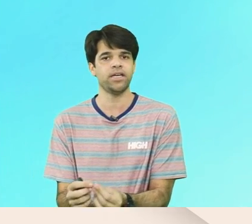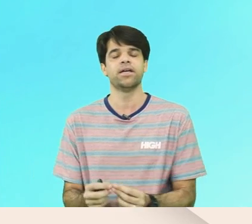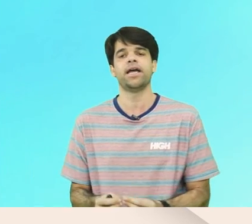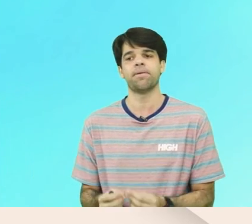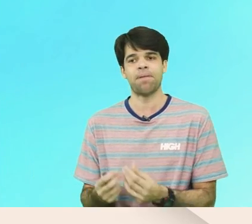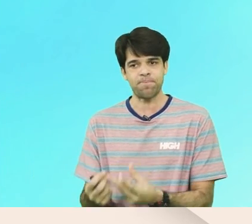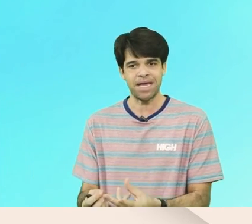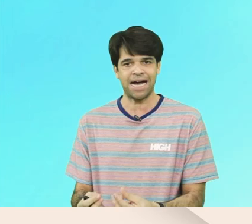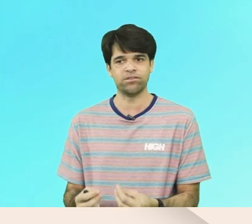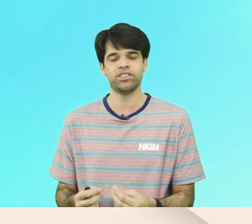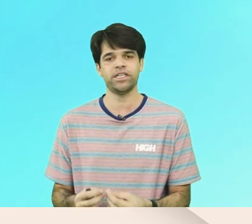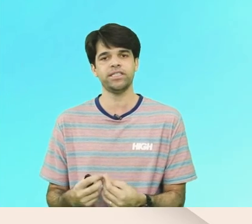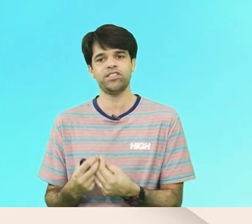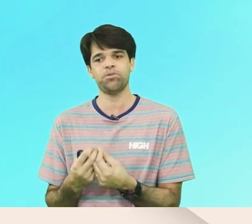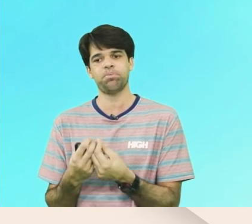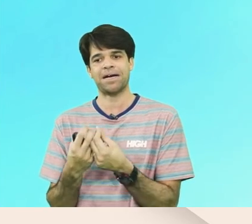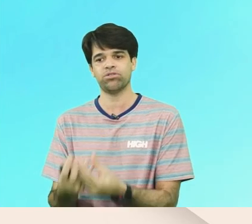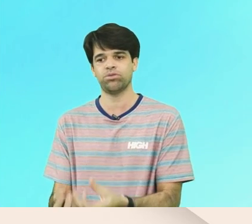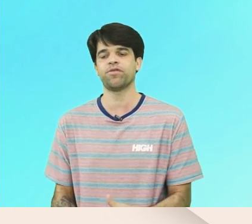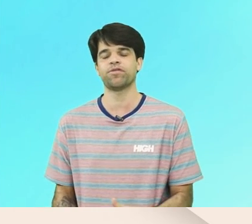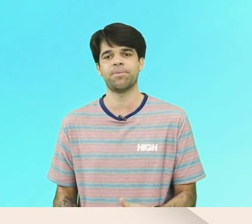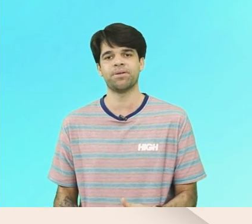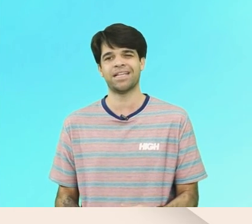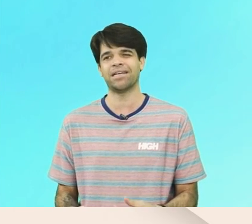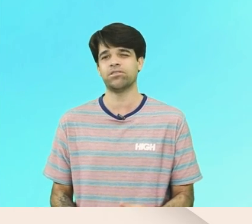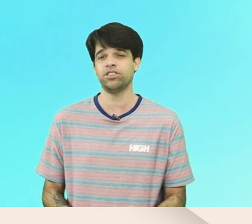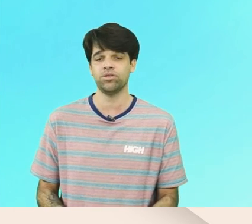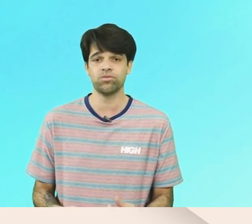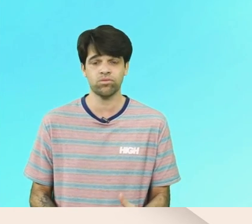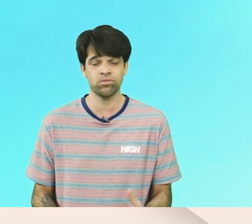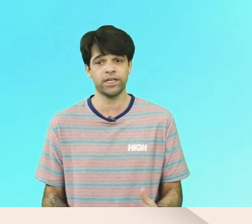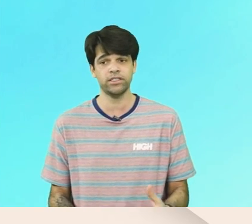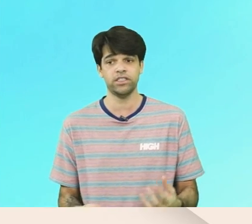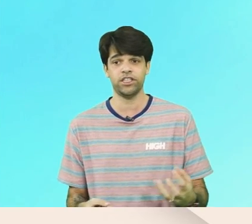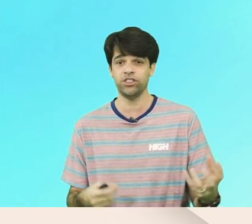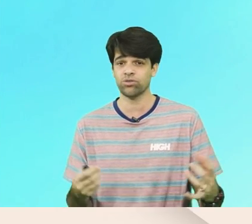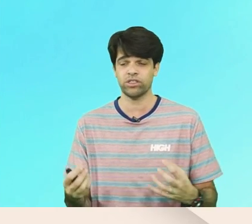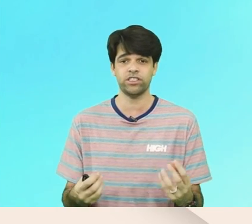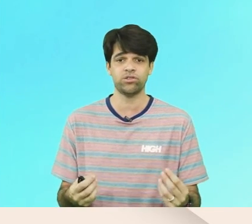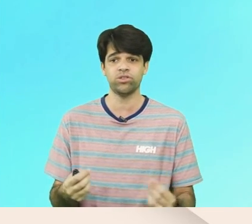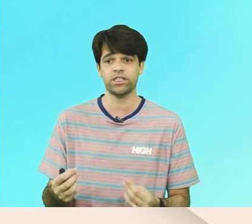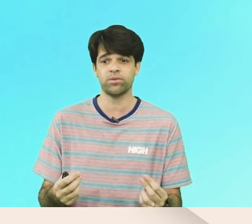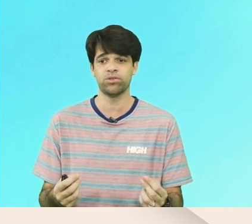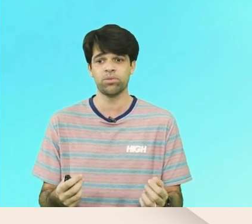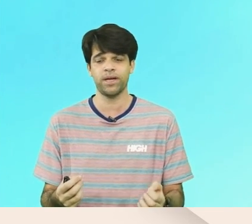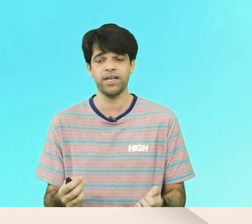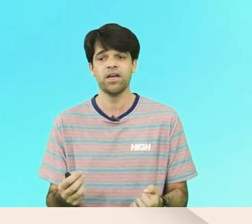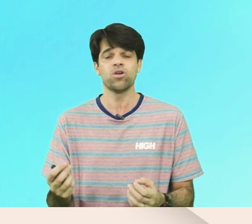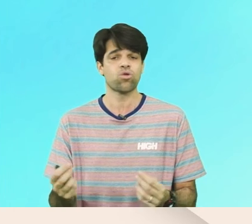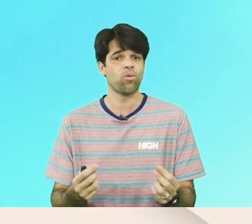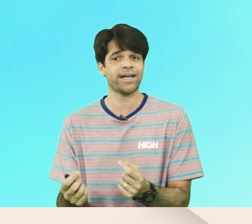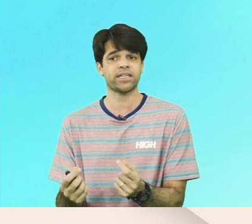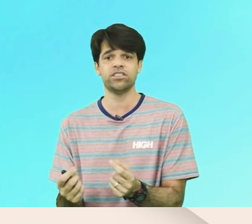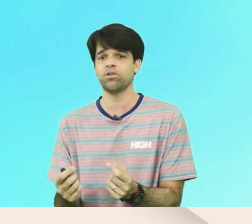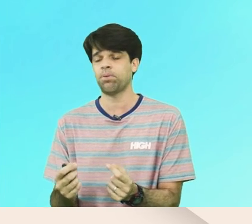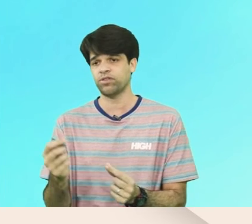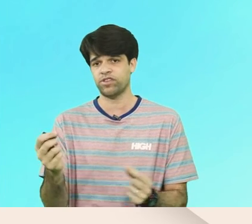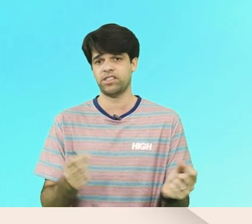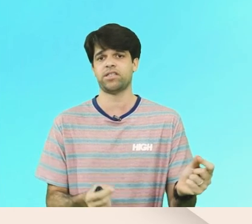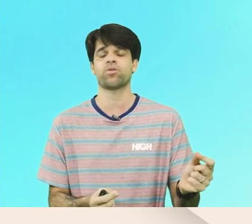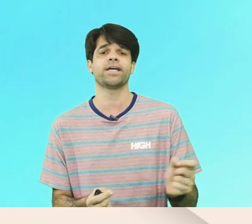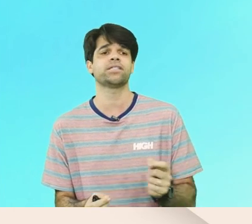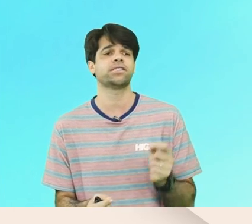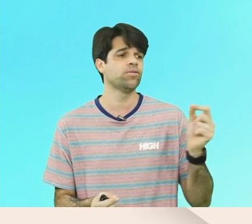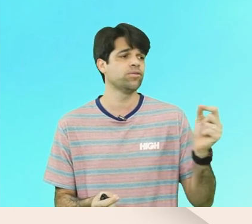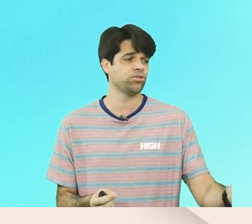impactos bem mapeados, sem esses impactos bem fundamentados, existe um grande risco da gente não entender muito bem como é que a gente